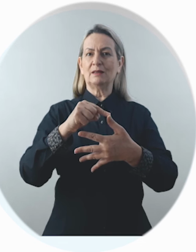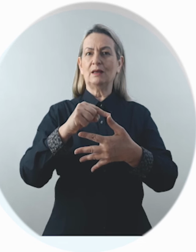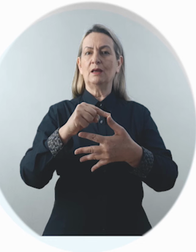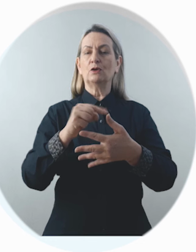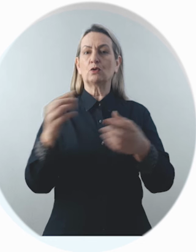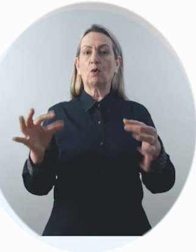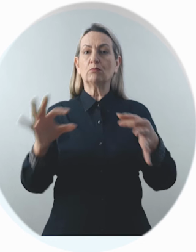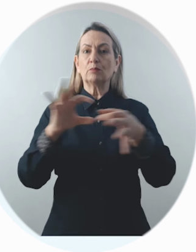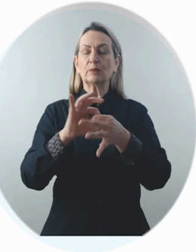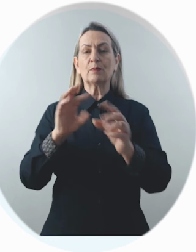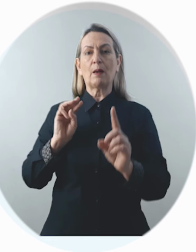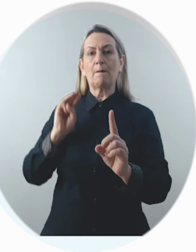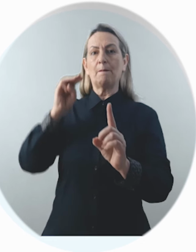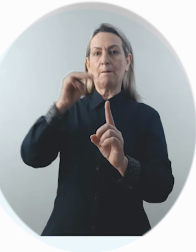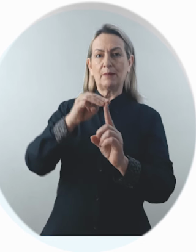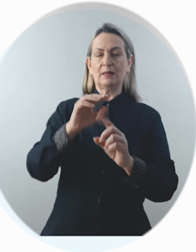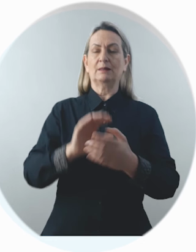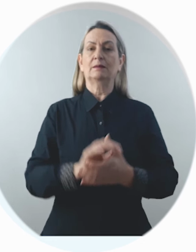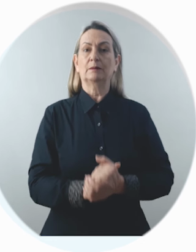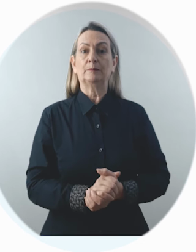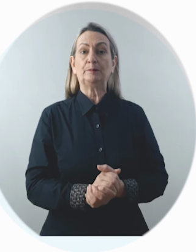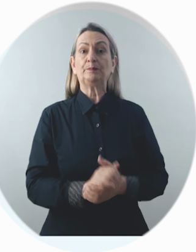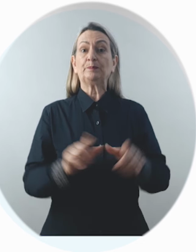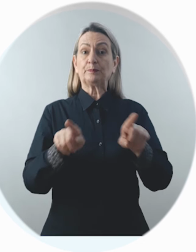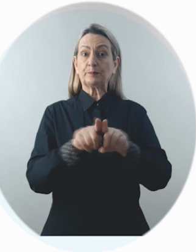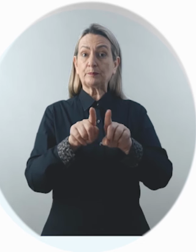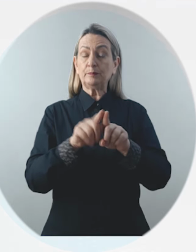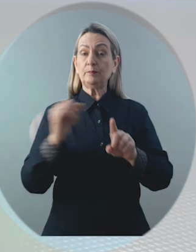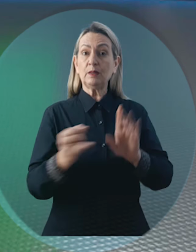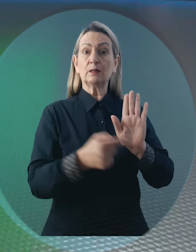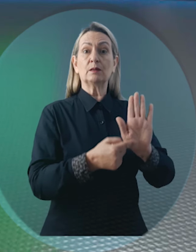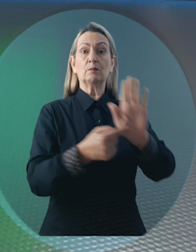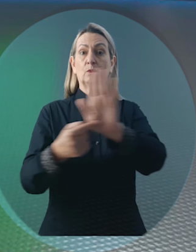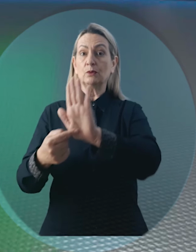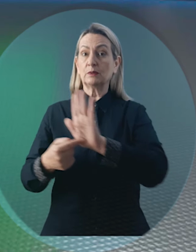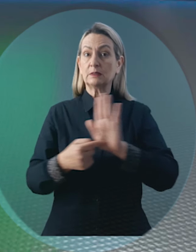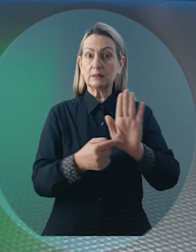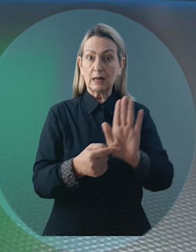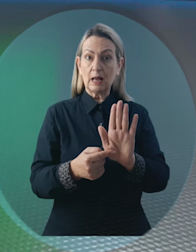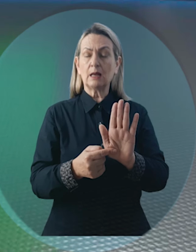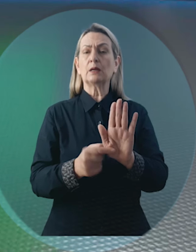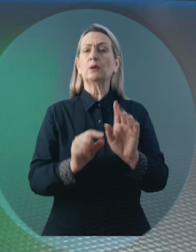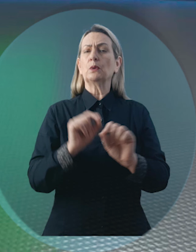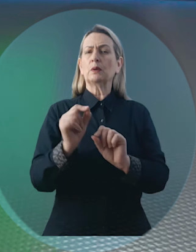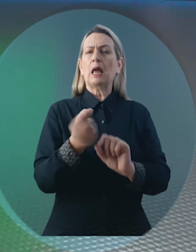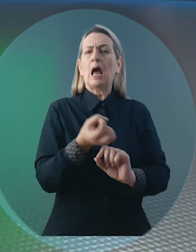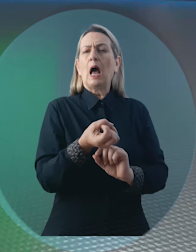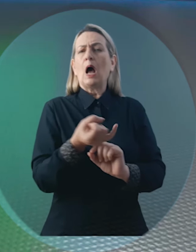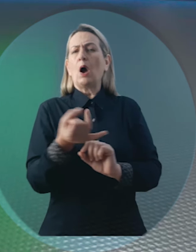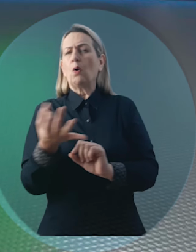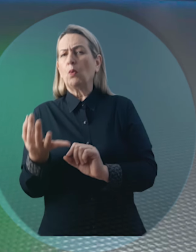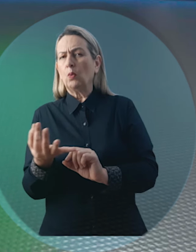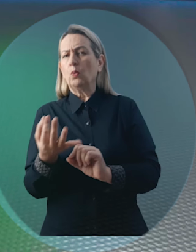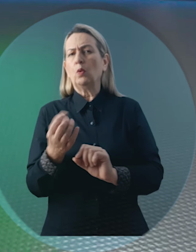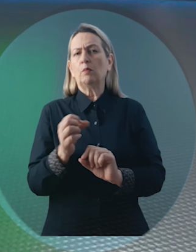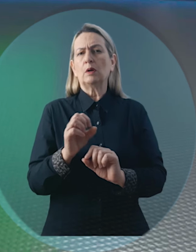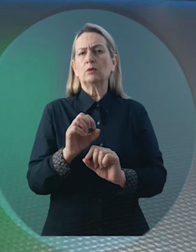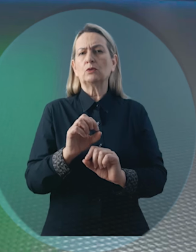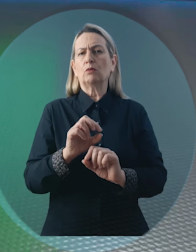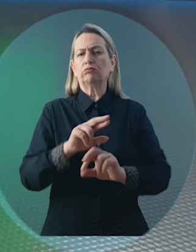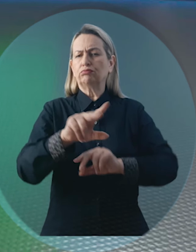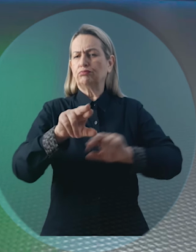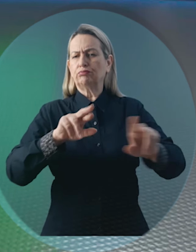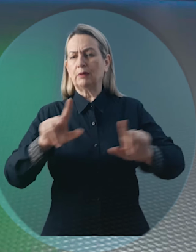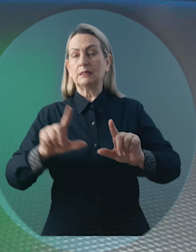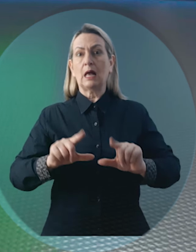prioridades com as respectivas metas Vale portanto ressaltar que é possível que algumas